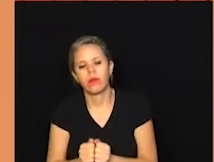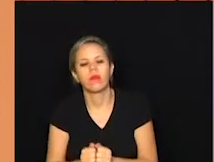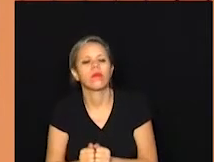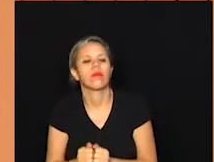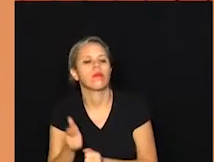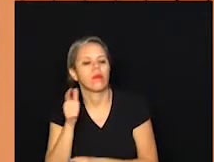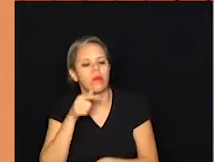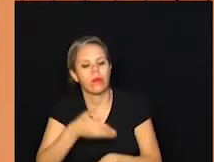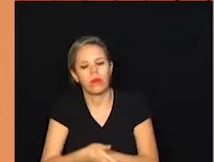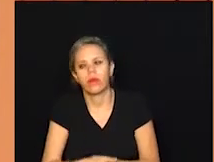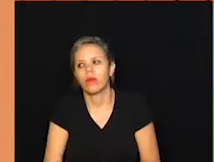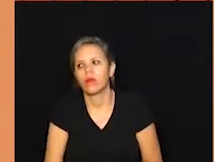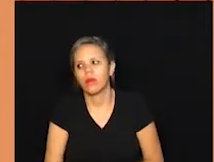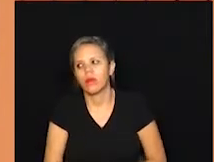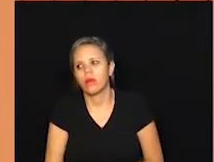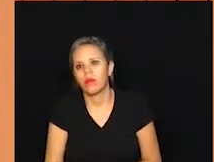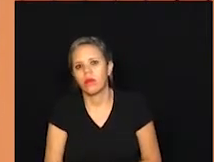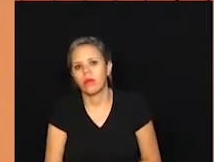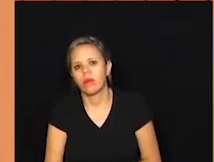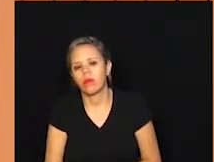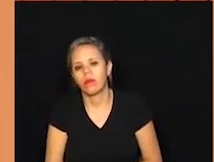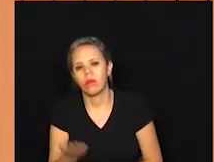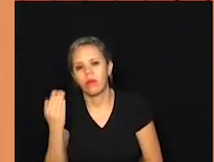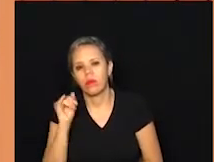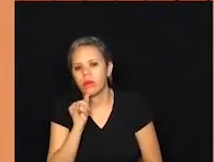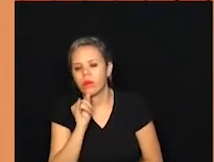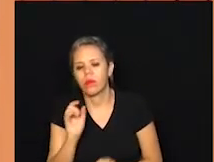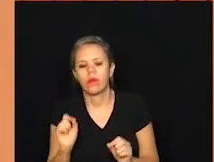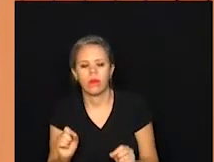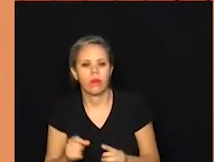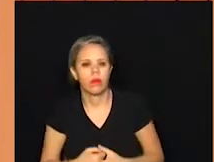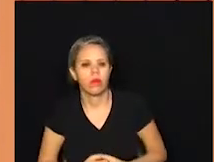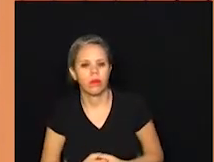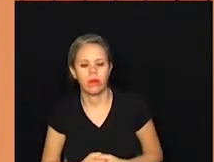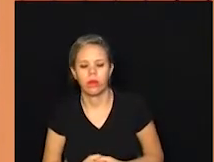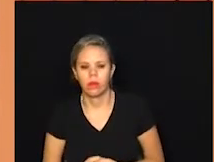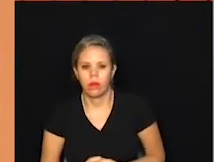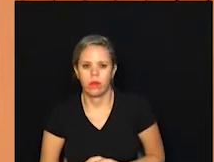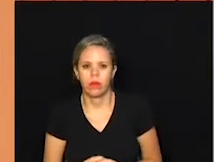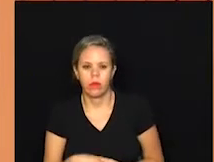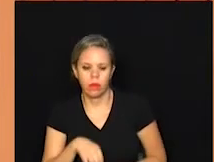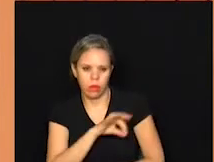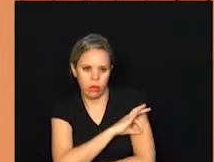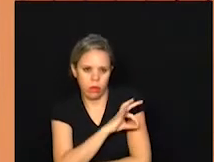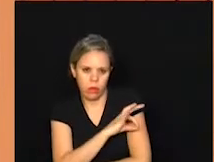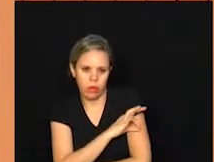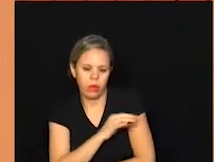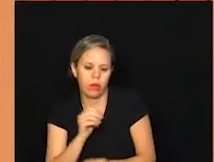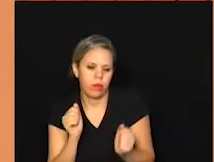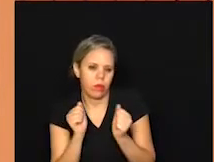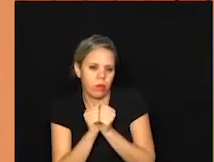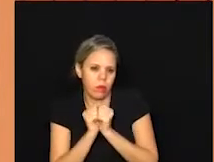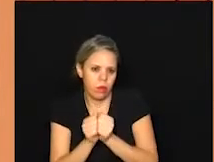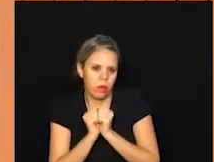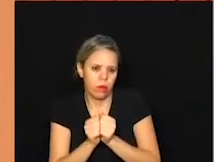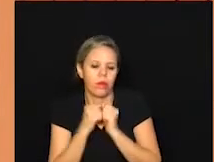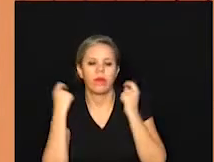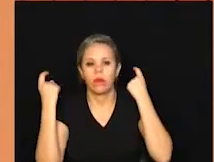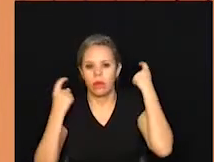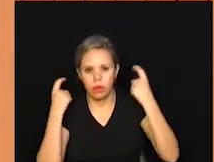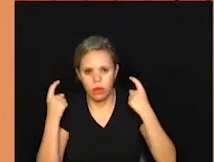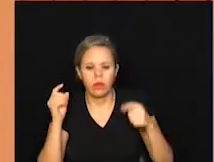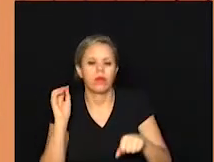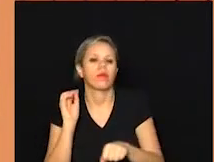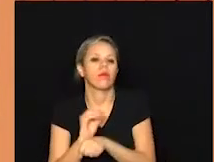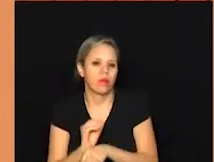conseguiu entrar, saber que o Executivo está conosco, preocupado,